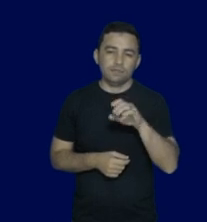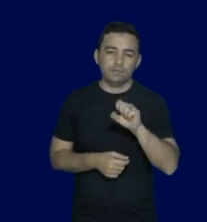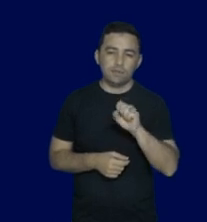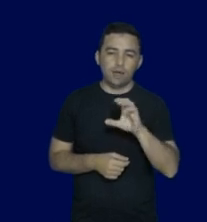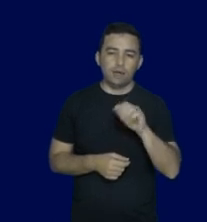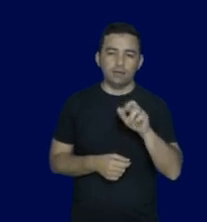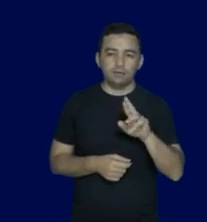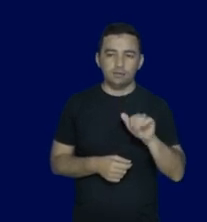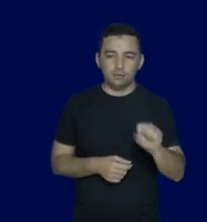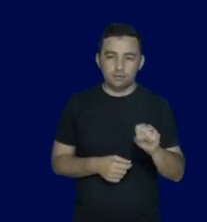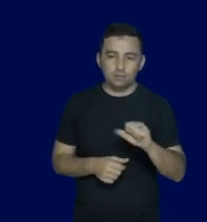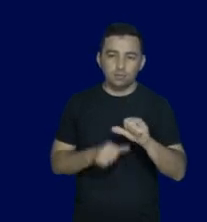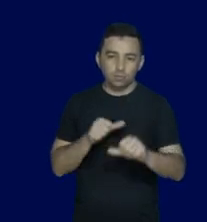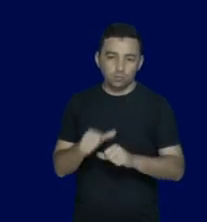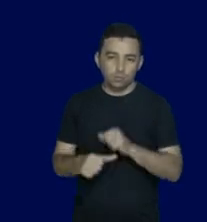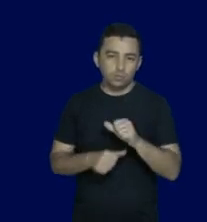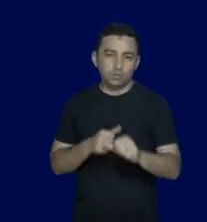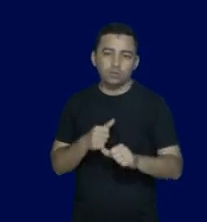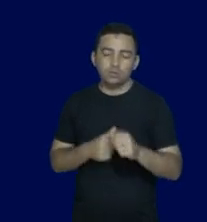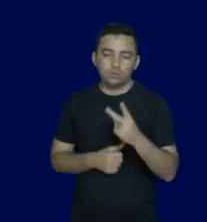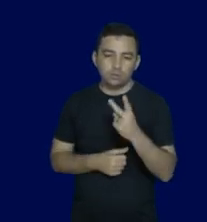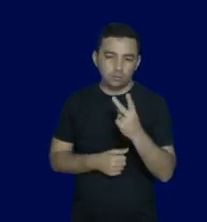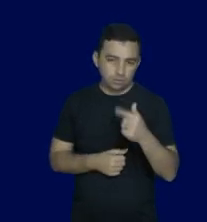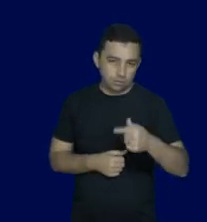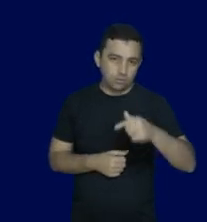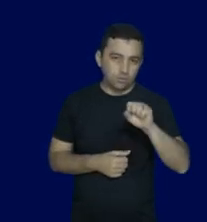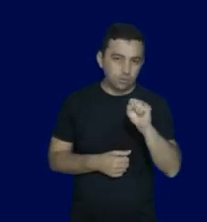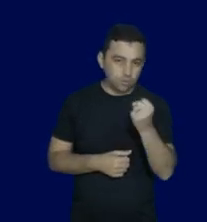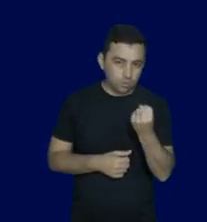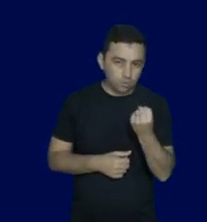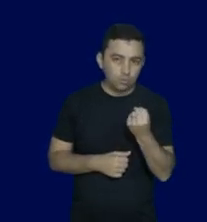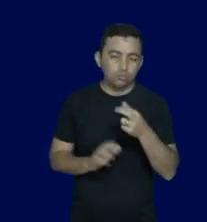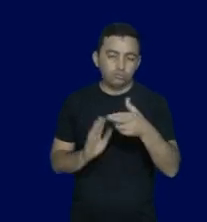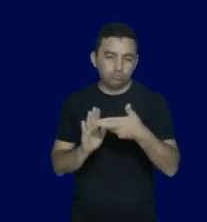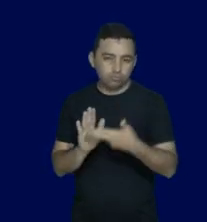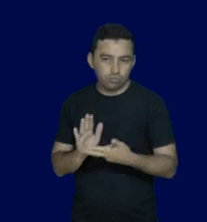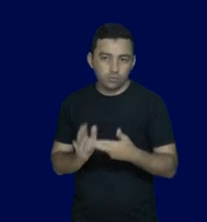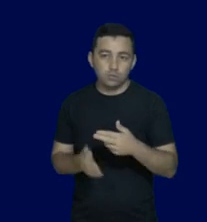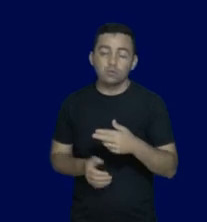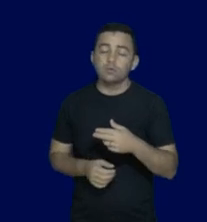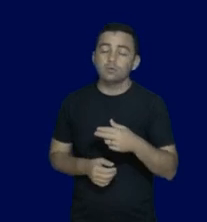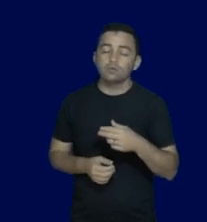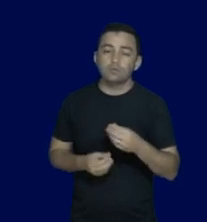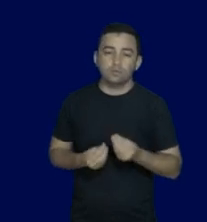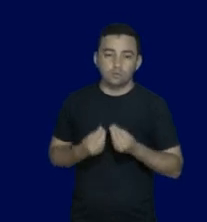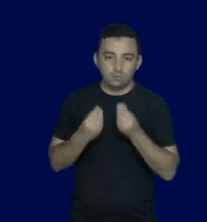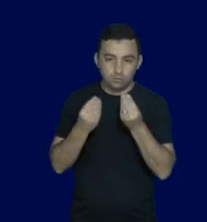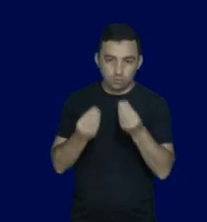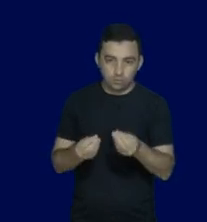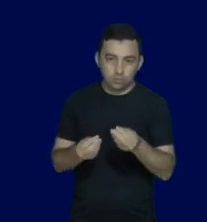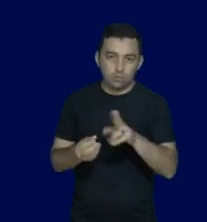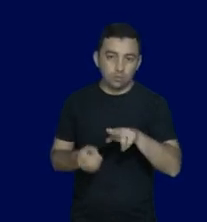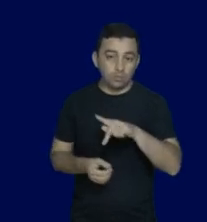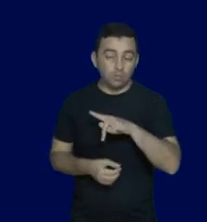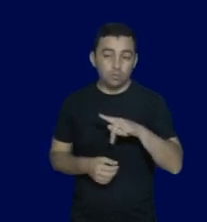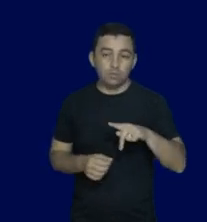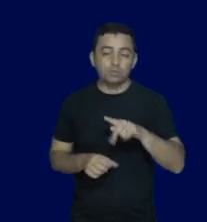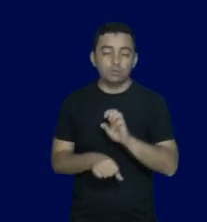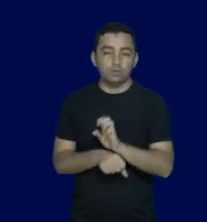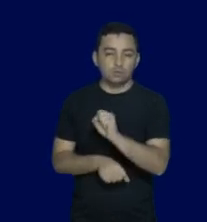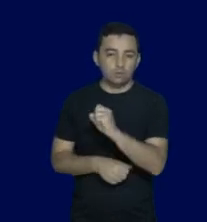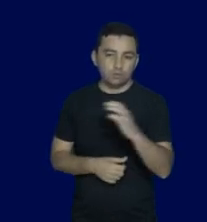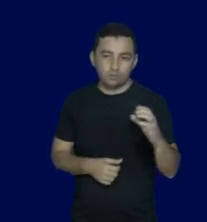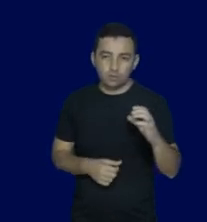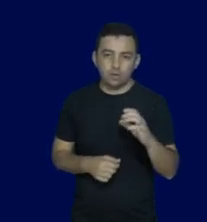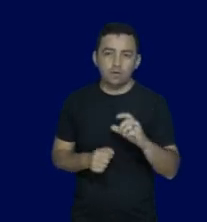da Lei 18.278/2021, que consolida os atos normativos que concede o título de utilidade pública estadual no âmbito do Estado de Santa Catarina, para